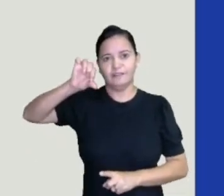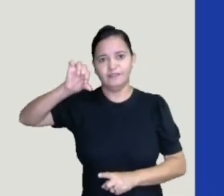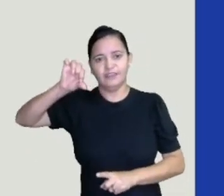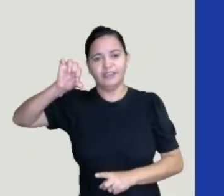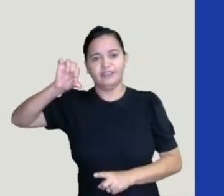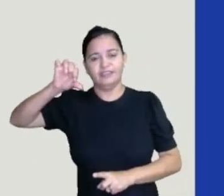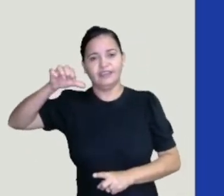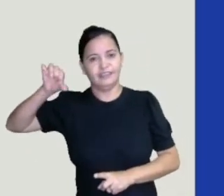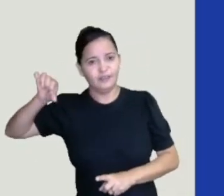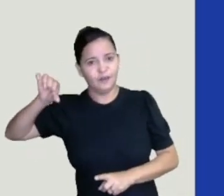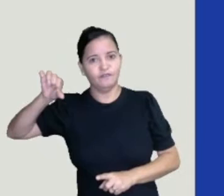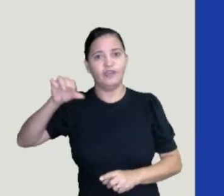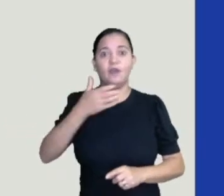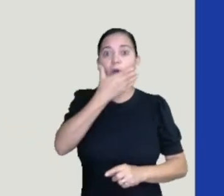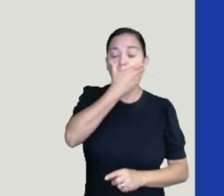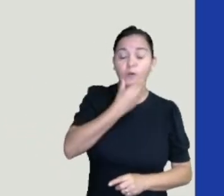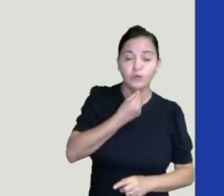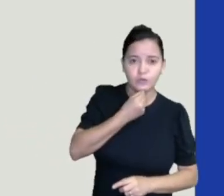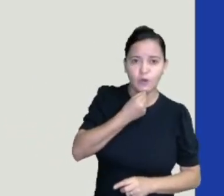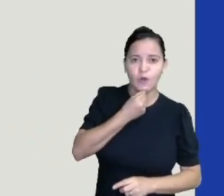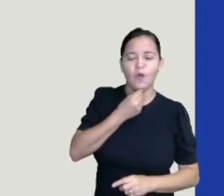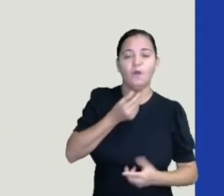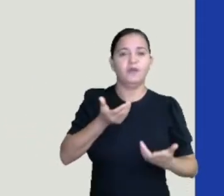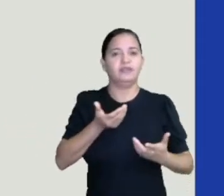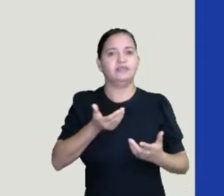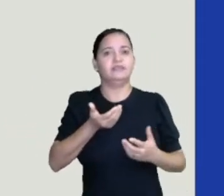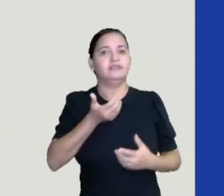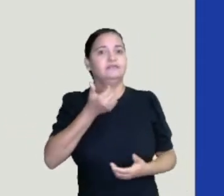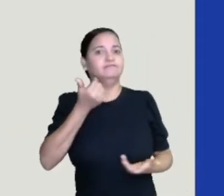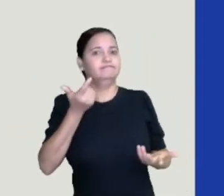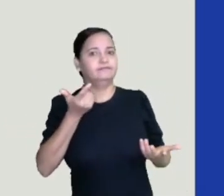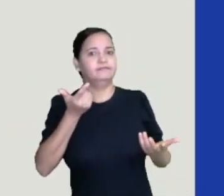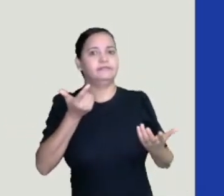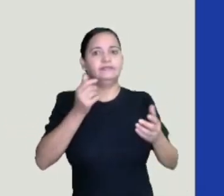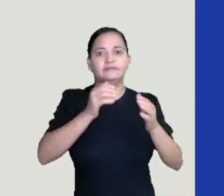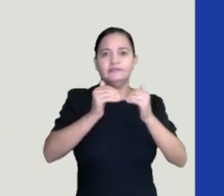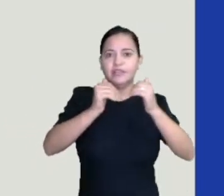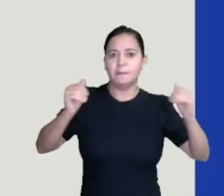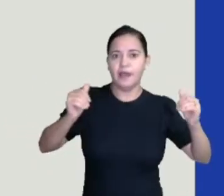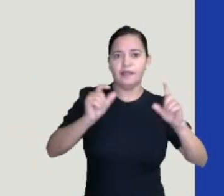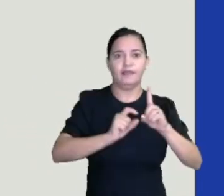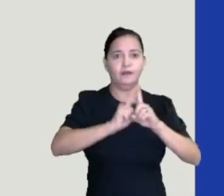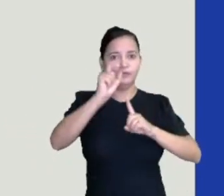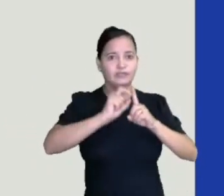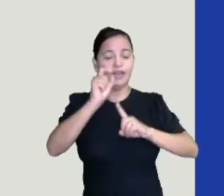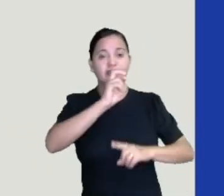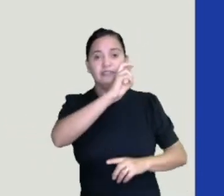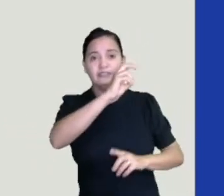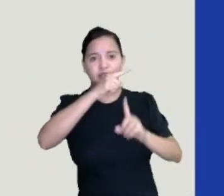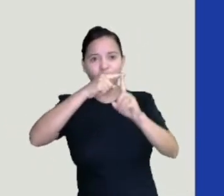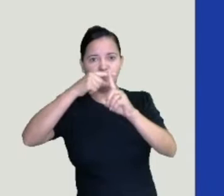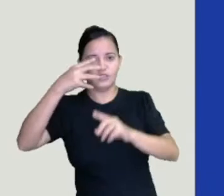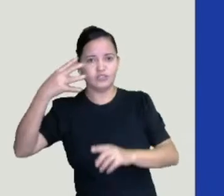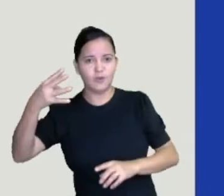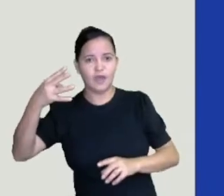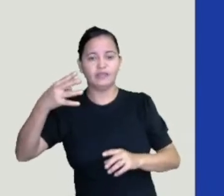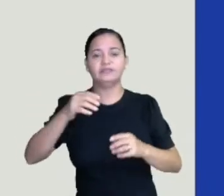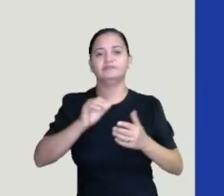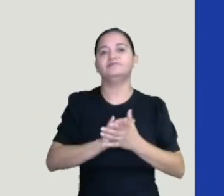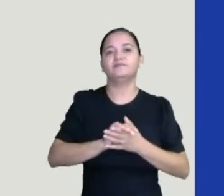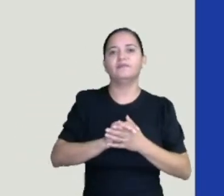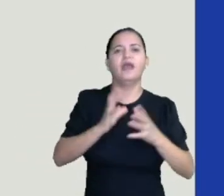homens, 70 mais 80. E separei lá as unidades. 5 mais 4. 150 mais